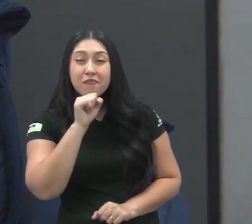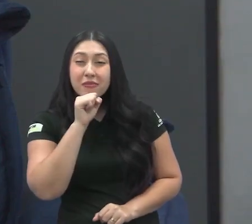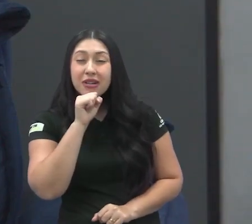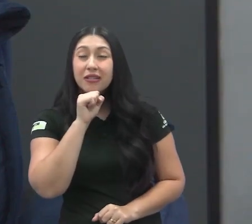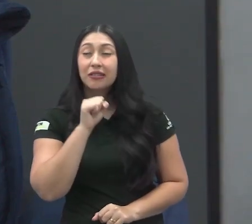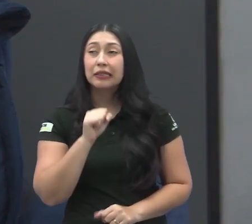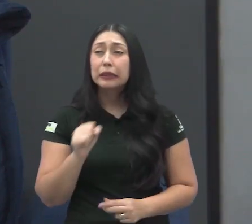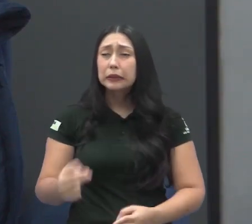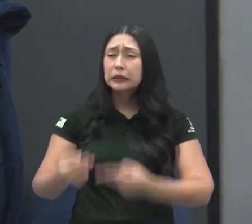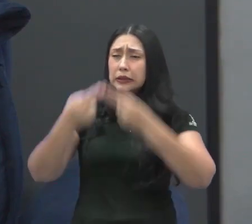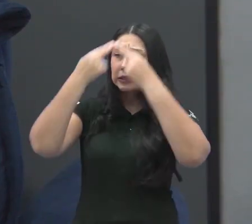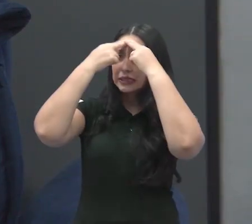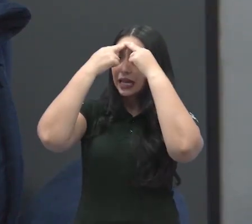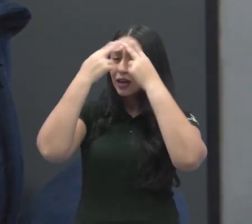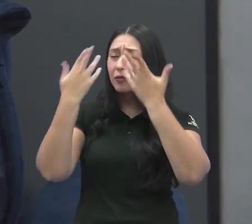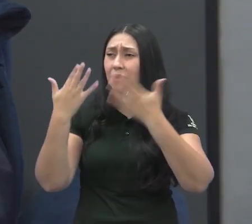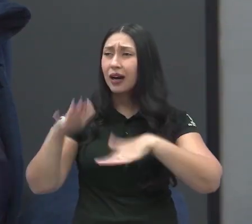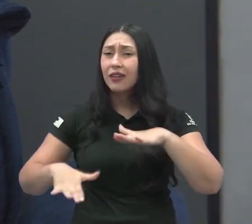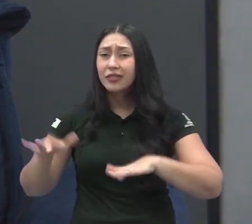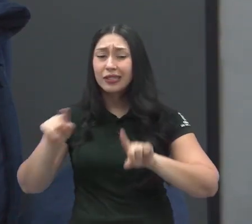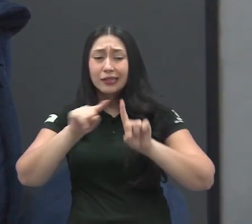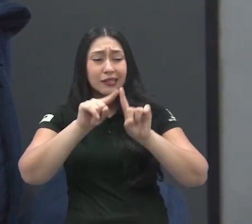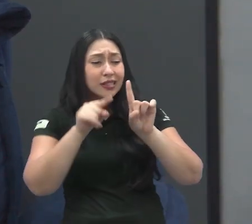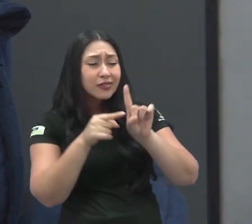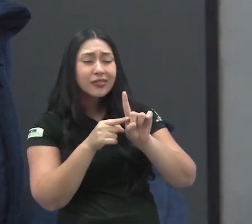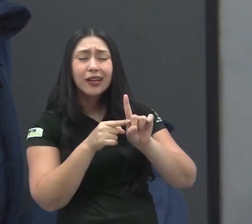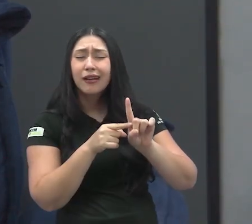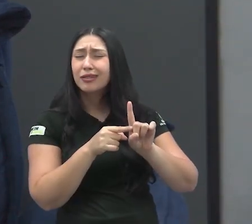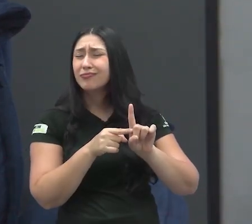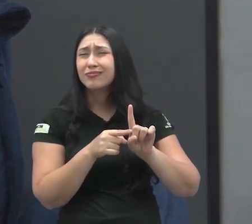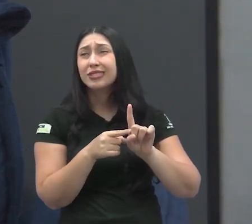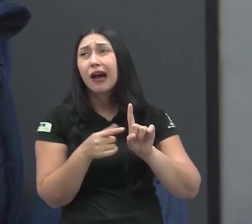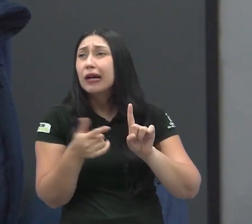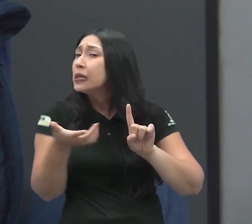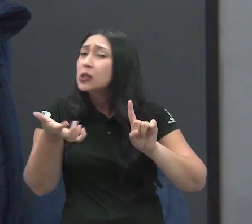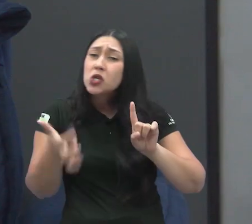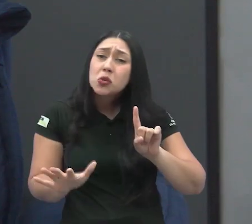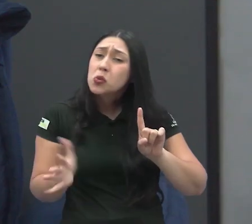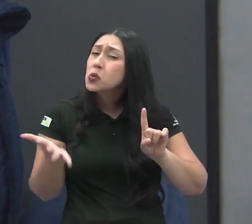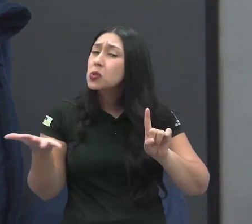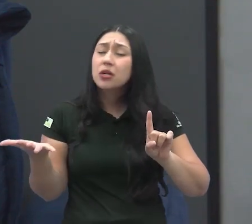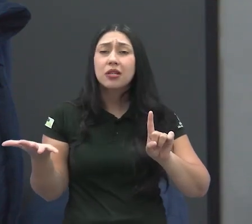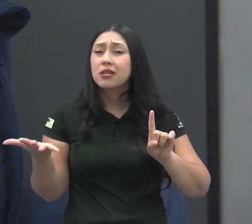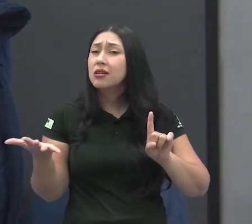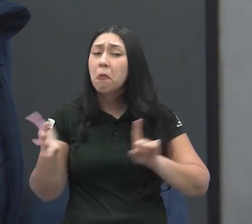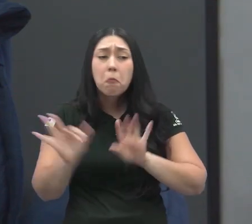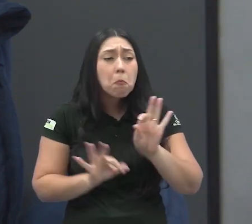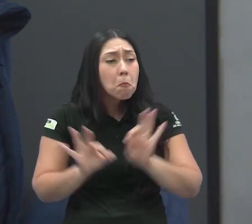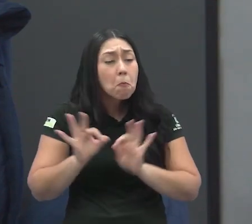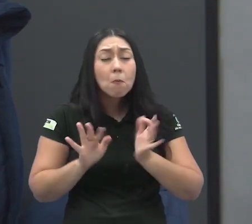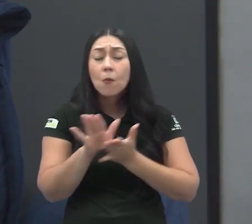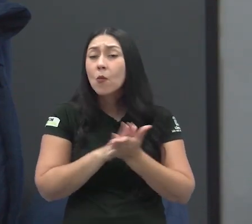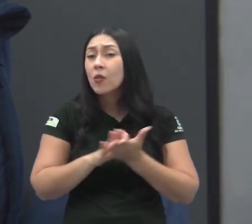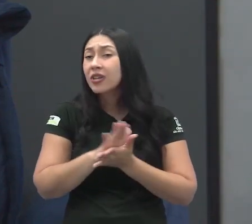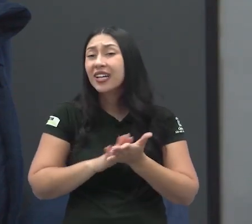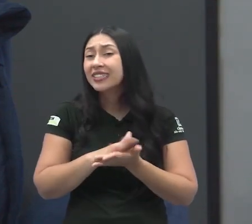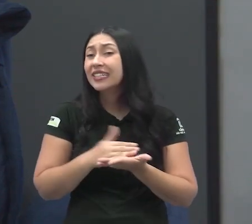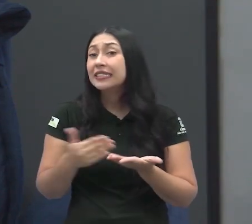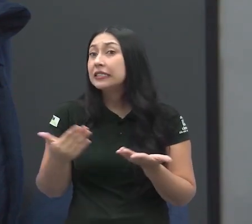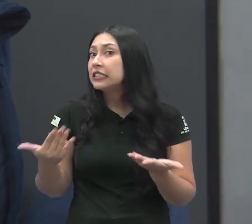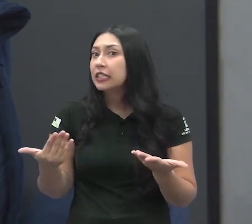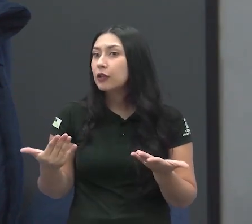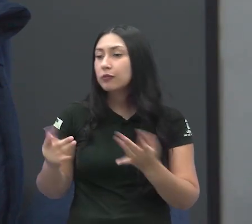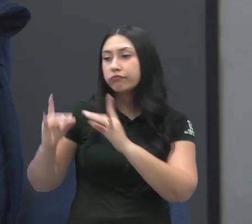de trauma, está passando por uma gravidez de repente não desejada, né, que não foi programada, tal, não faz